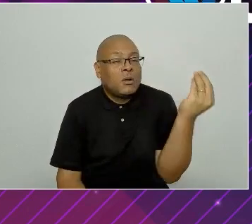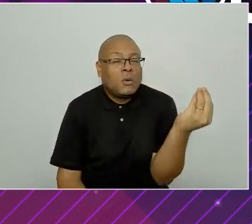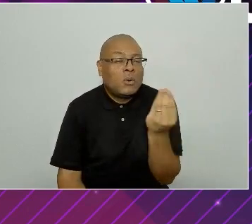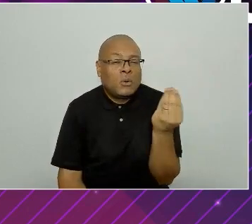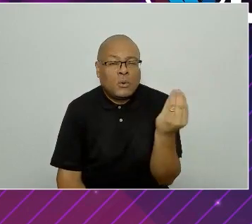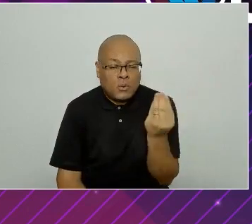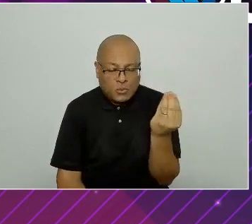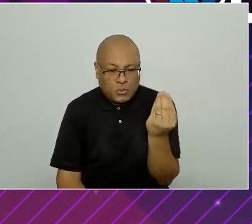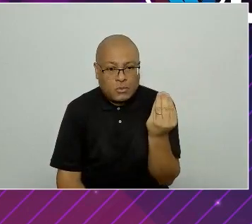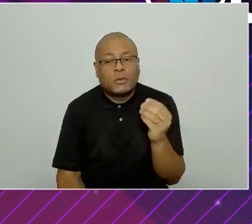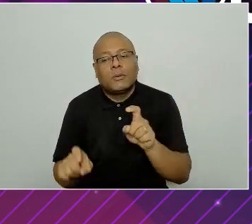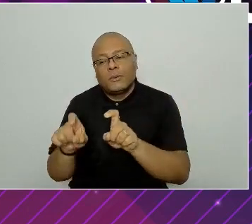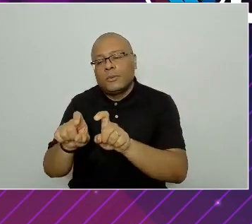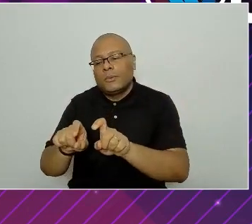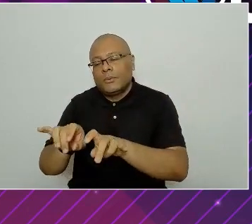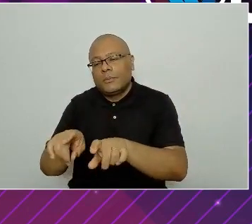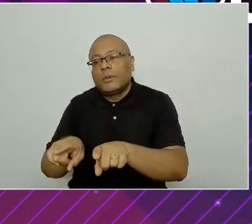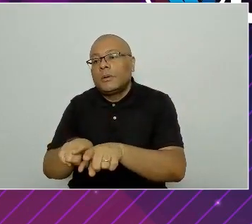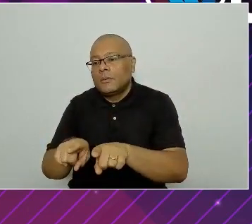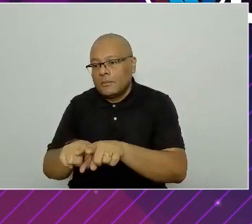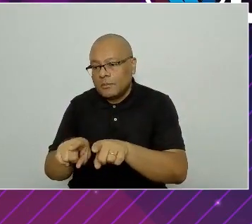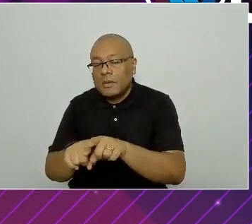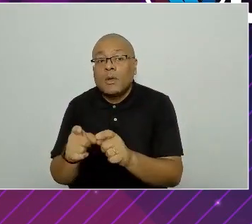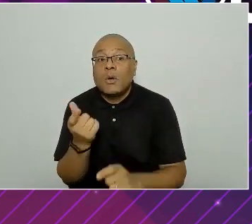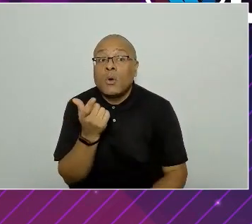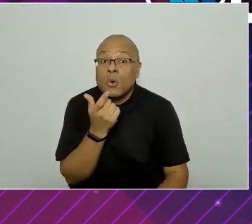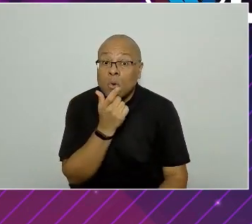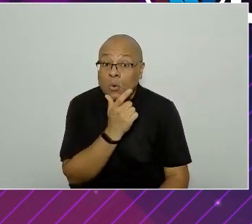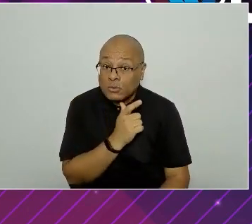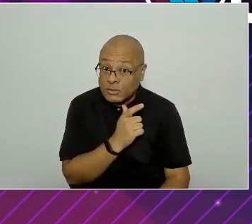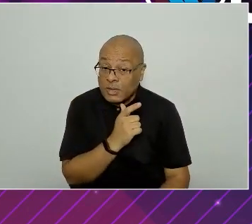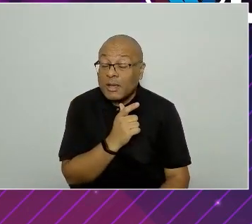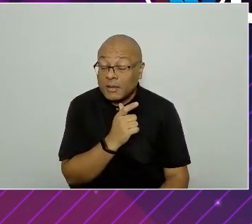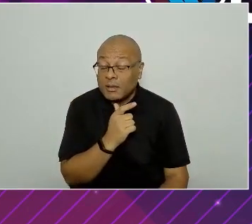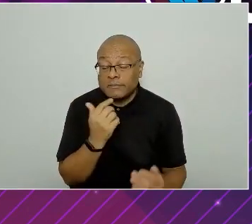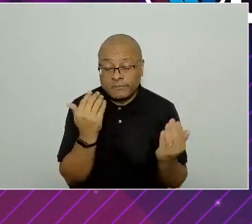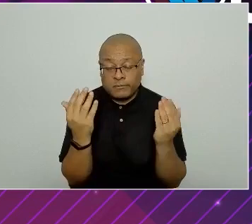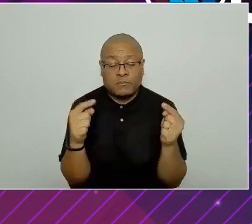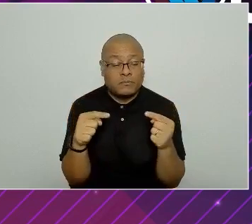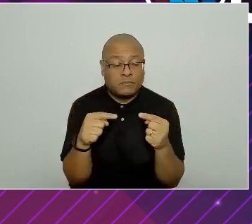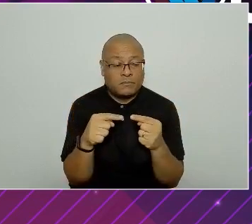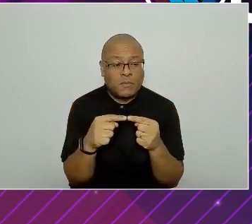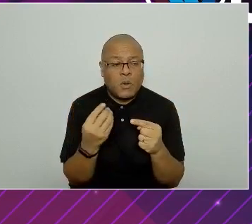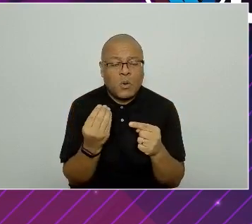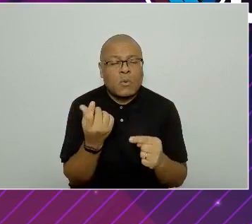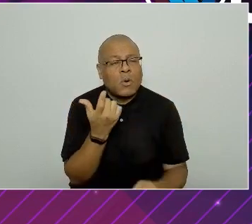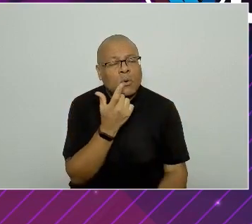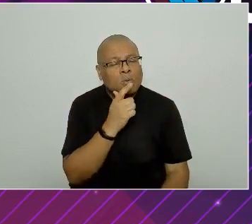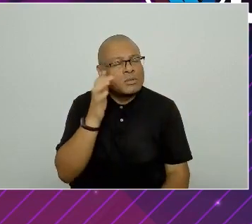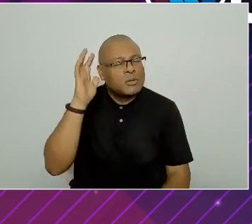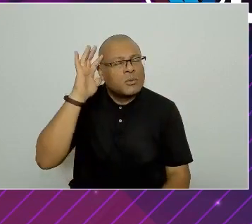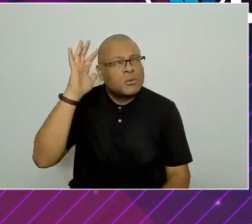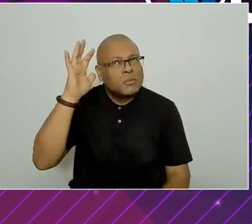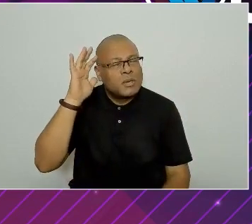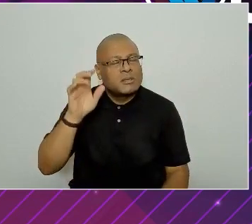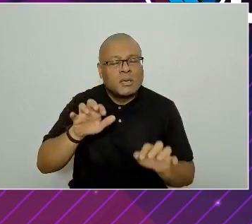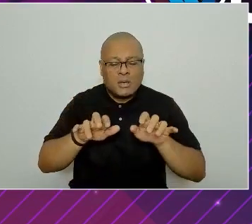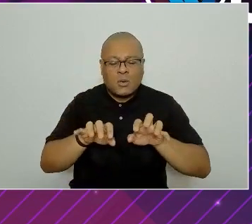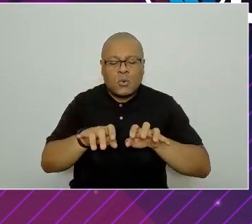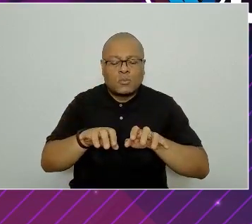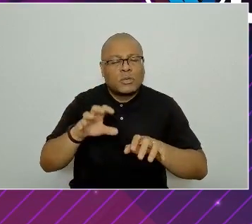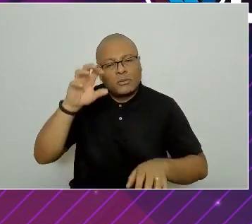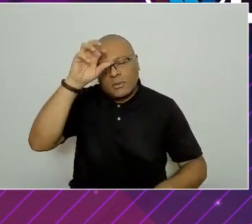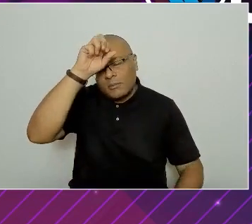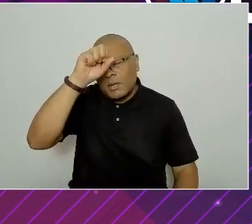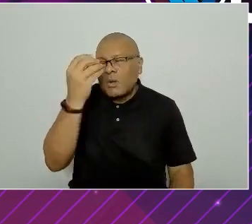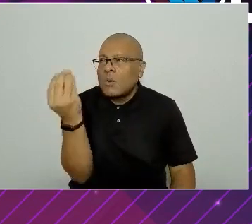vertente computacional, né, que a gente consegue já automaticamente fazer essa relação. Como que eu consigo pensar em uma máquina aprendendo? Como que eu